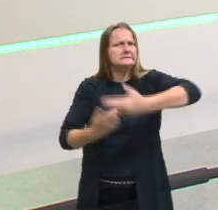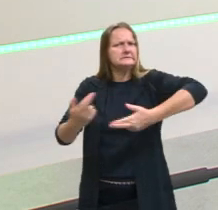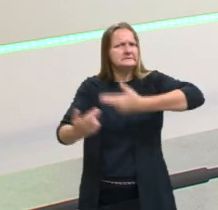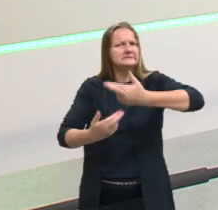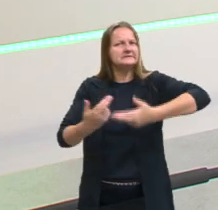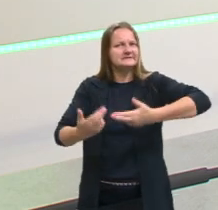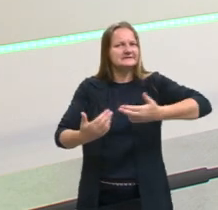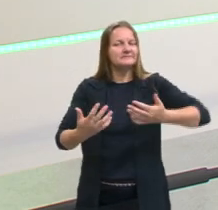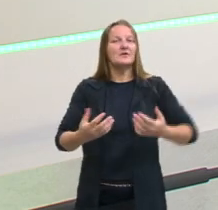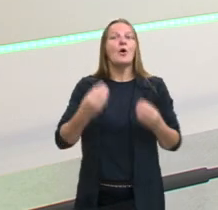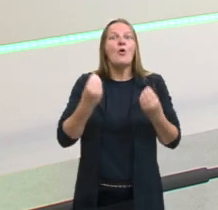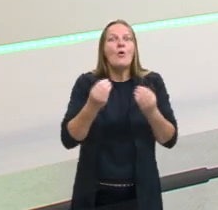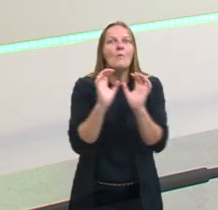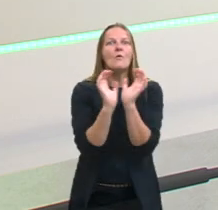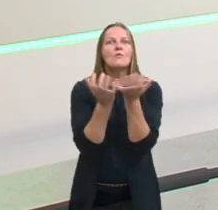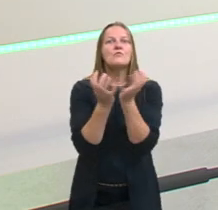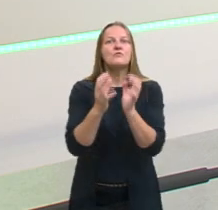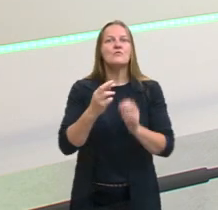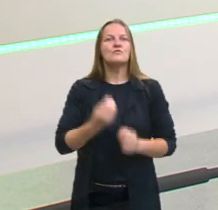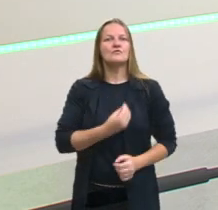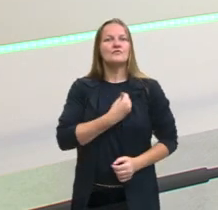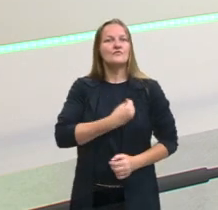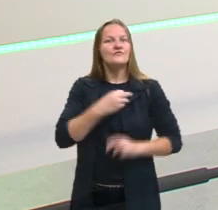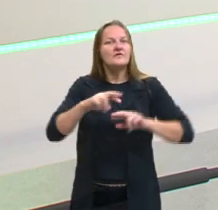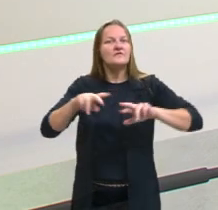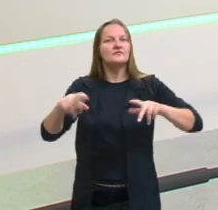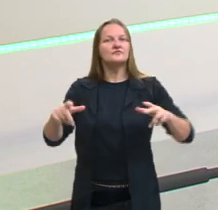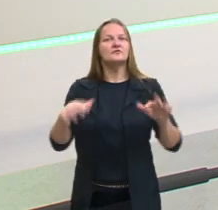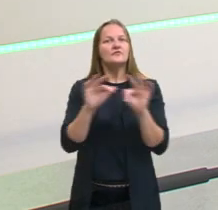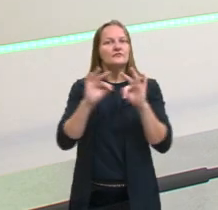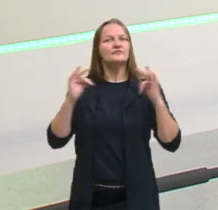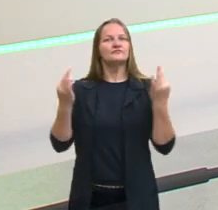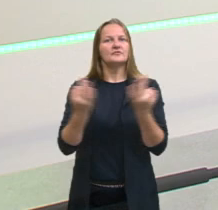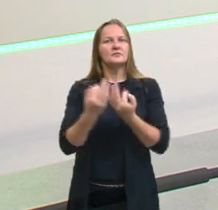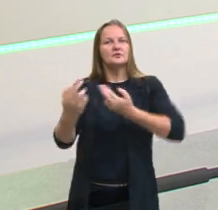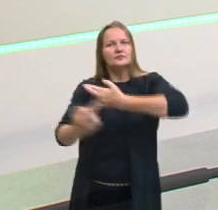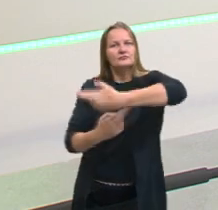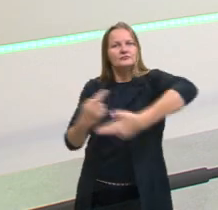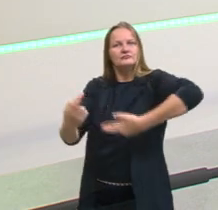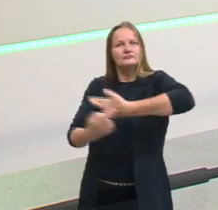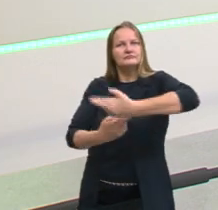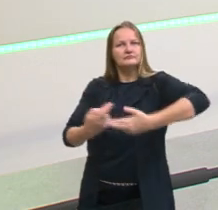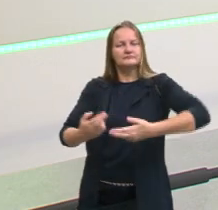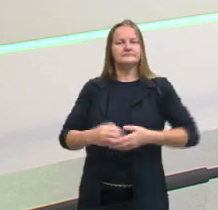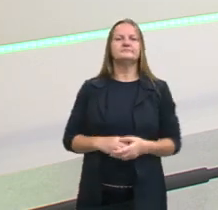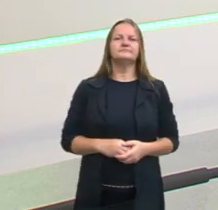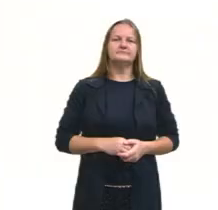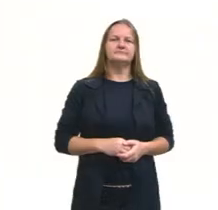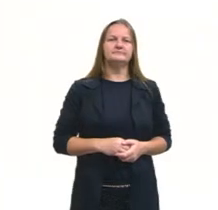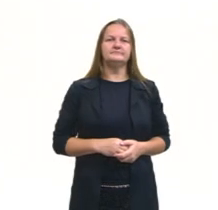então como é que os seres vivos podem ser aparentados entre 5